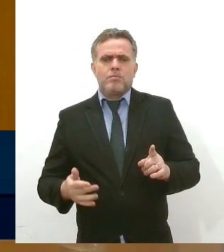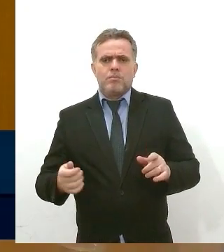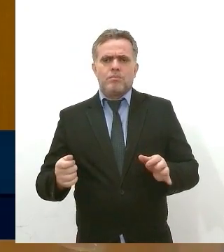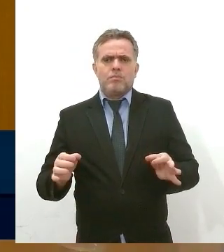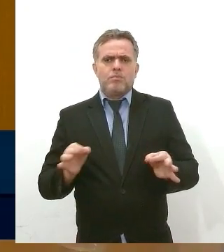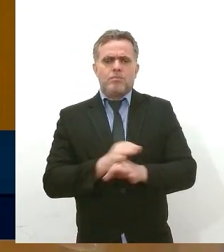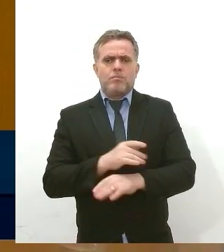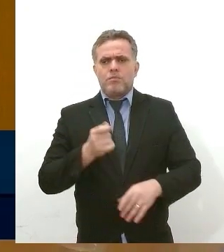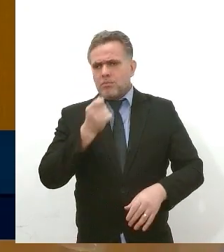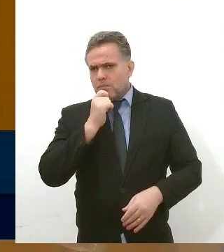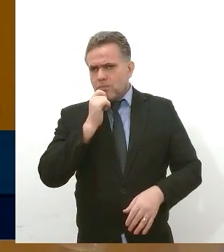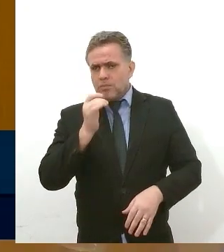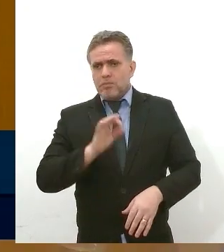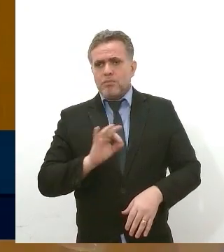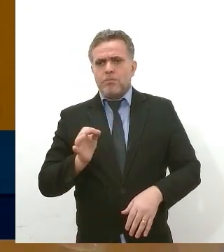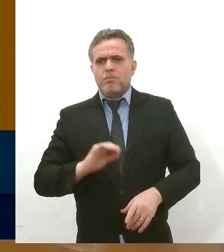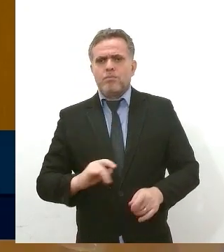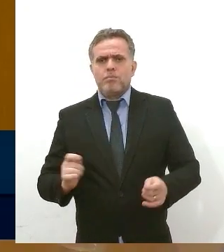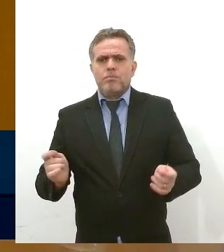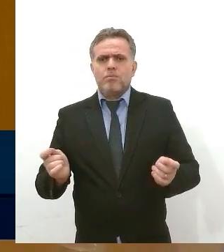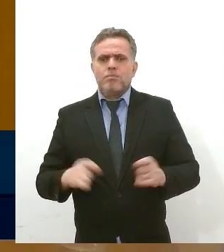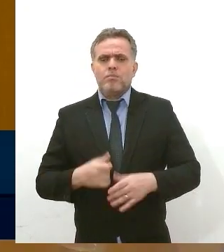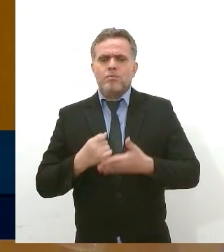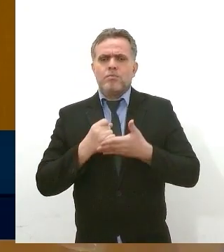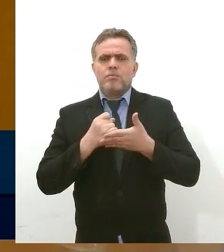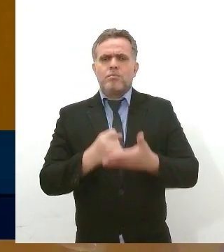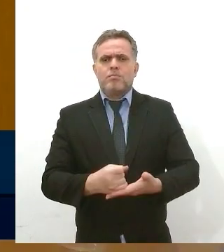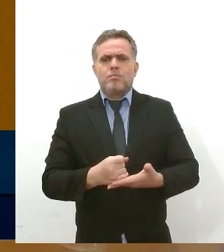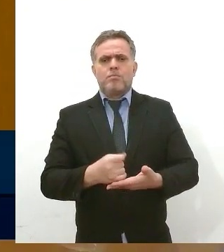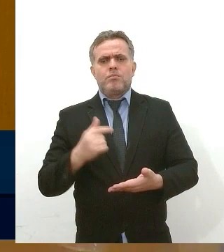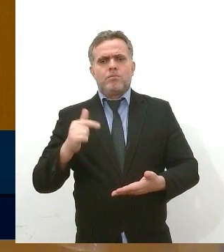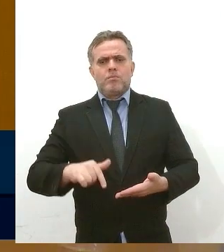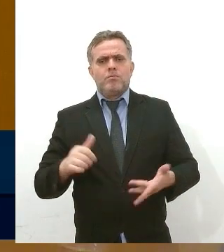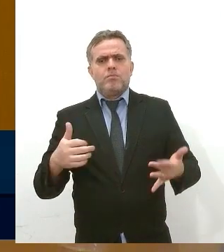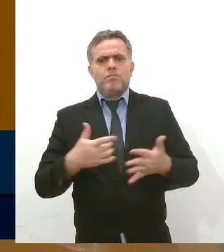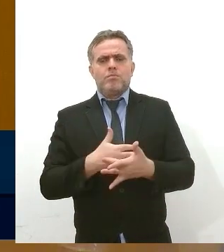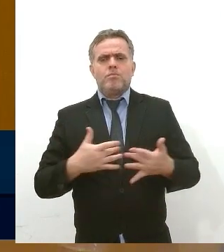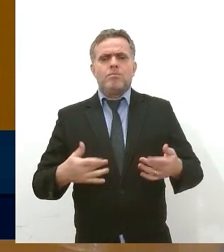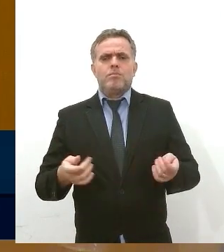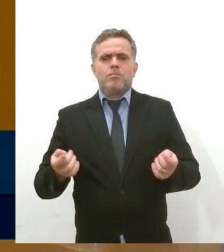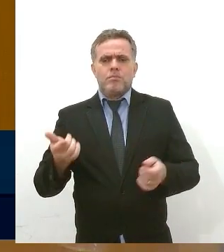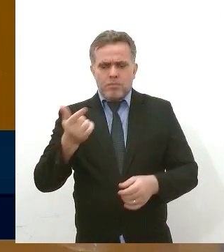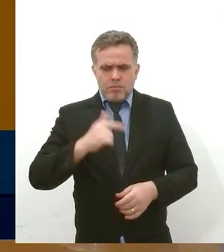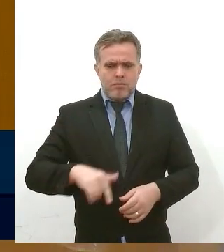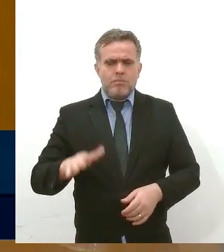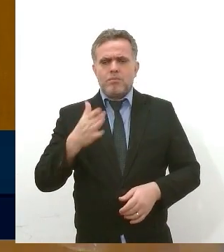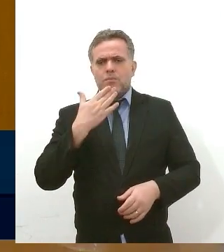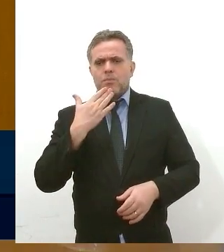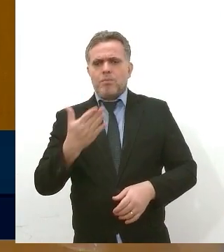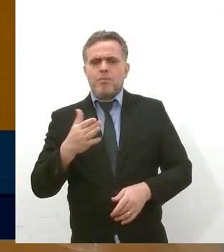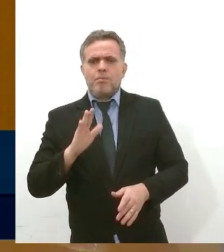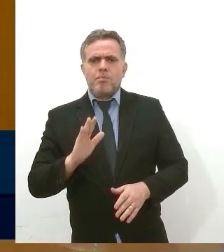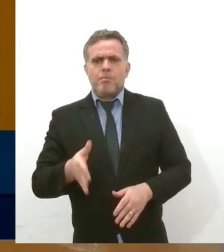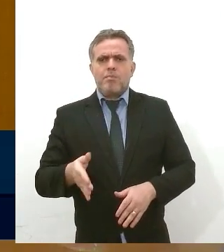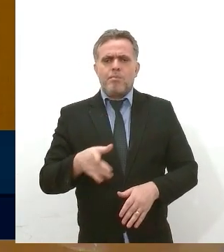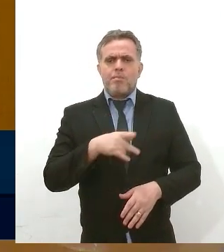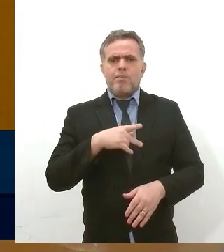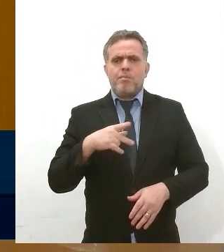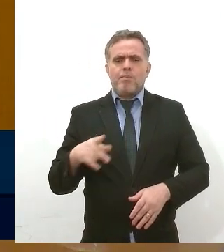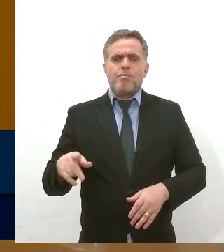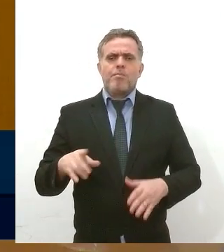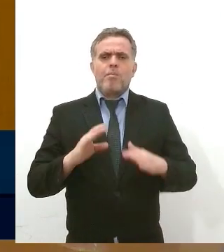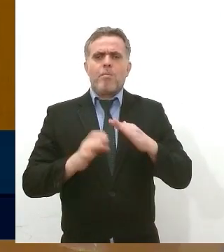também ajudaria muito a nossa cidade. Então fica aqui também mais uma vez um pedido ao presidente da DESO que olhe com carinho. A empresa